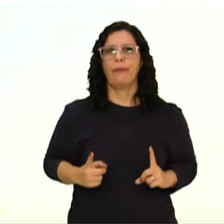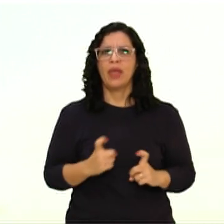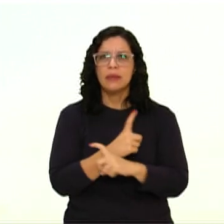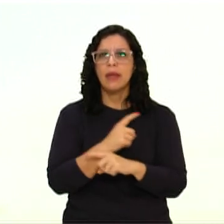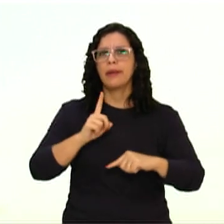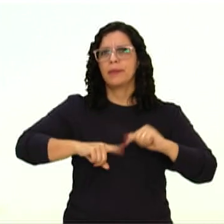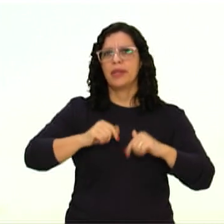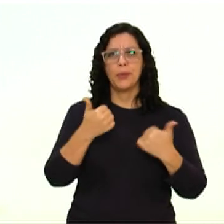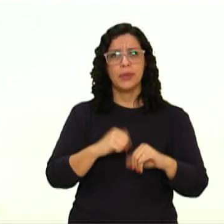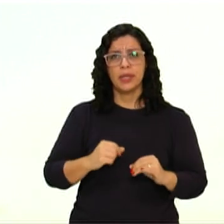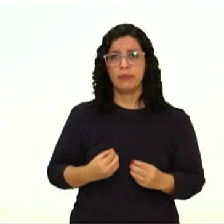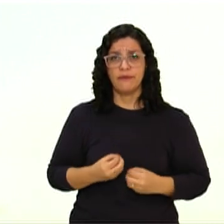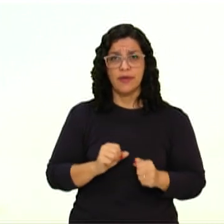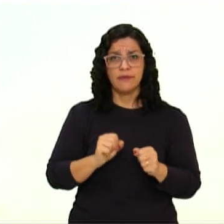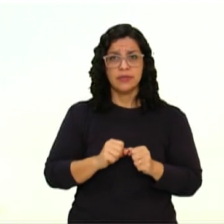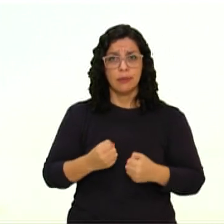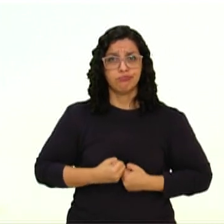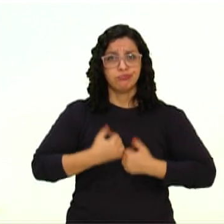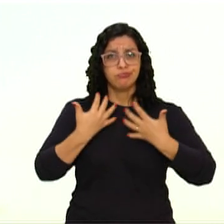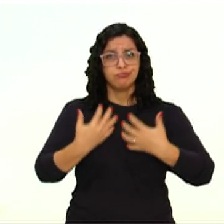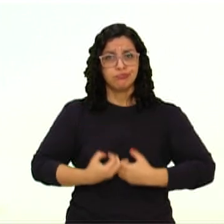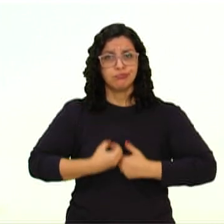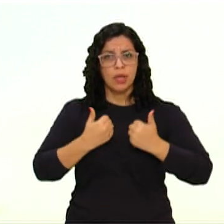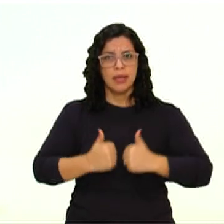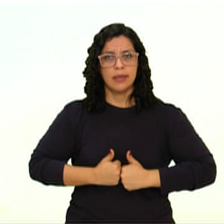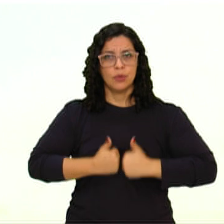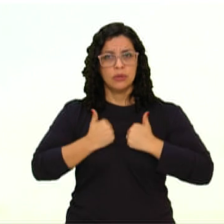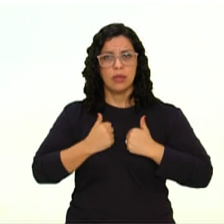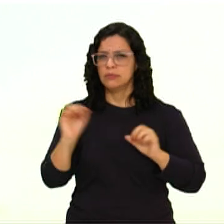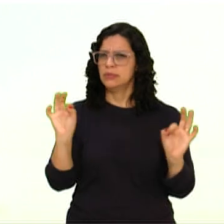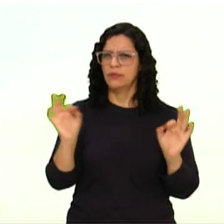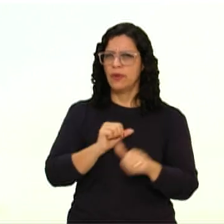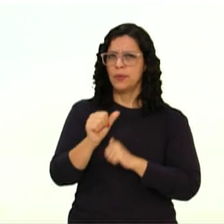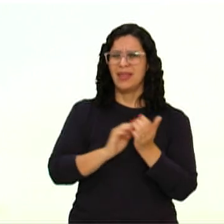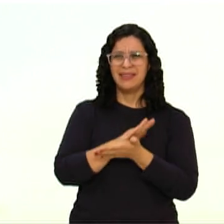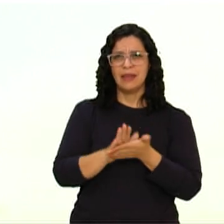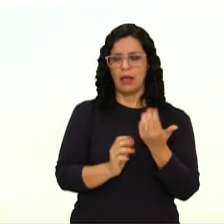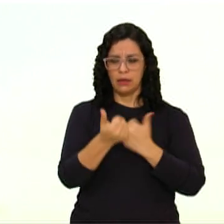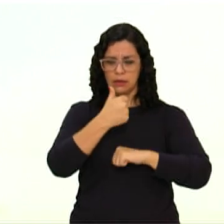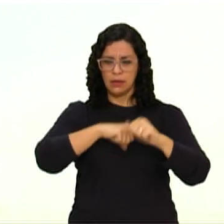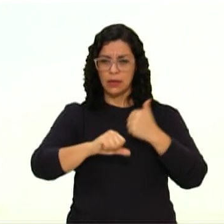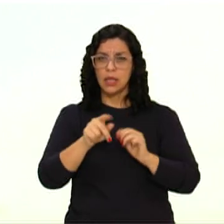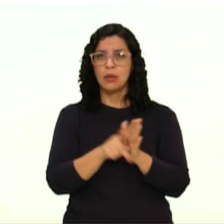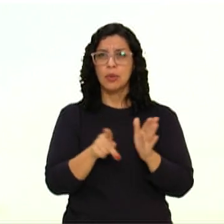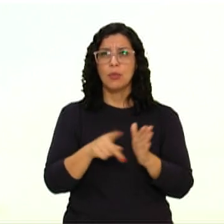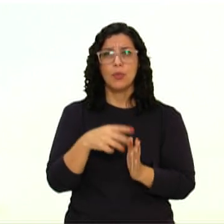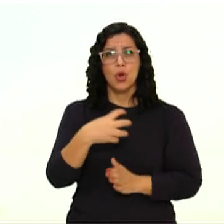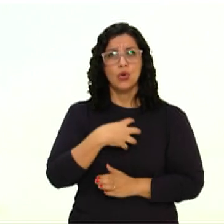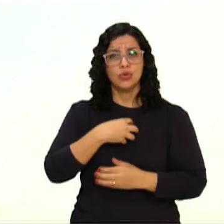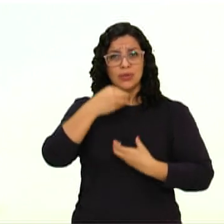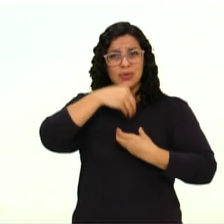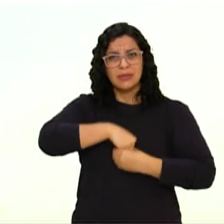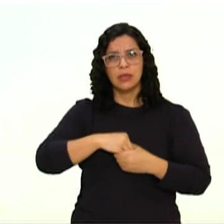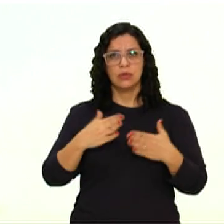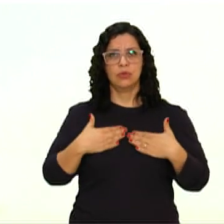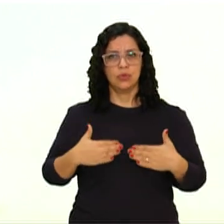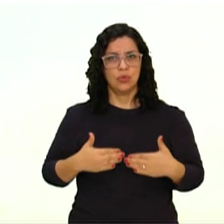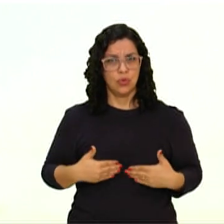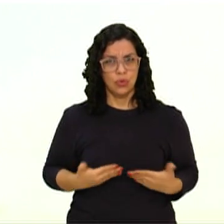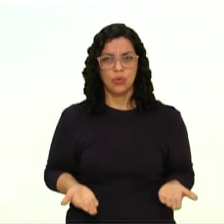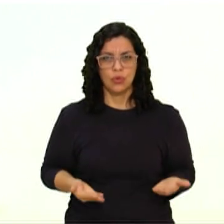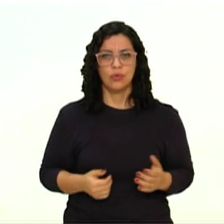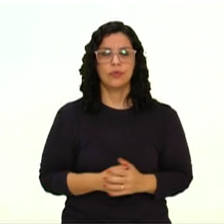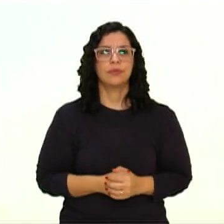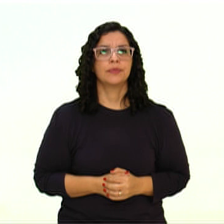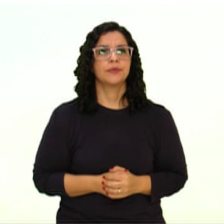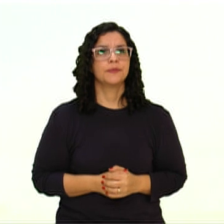outra substância que vai desencadear uma resposta e que vai alterar quimicamente ou morfologicamente ali as